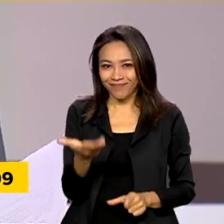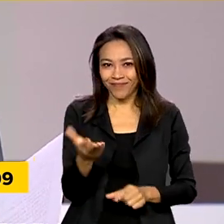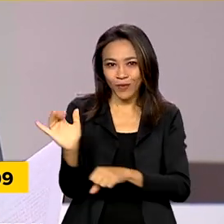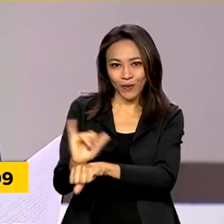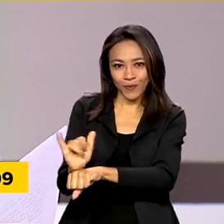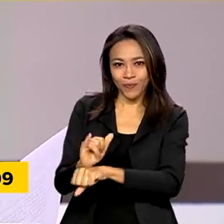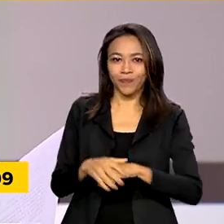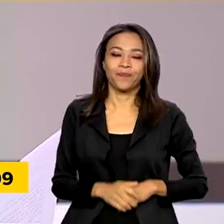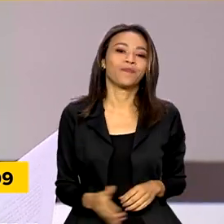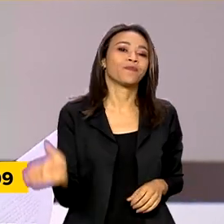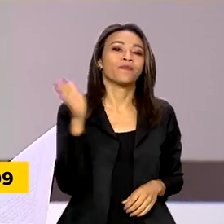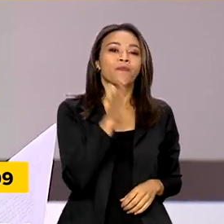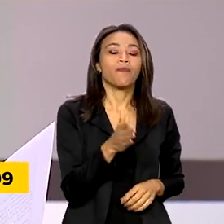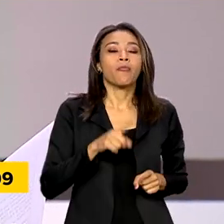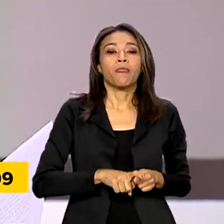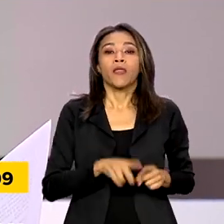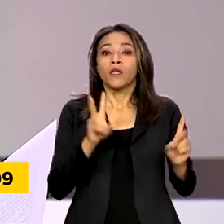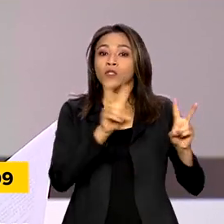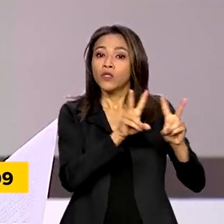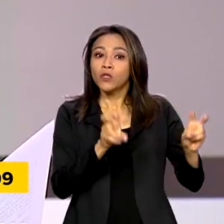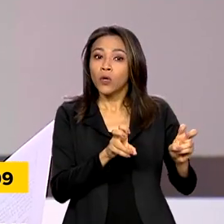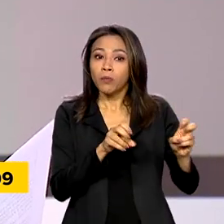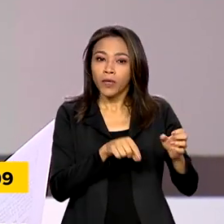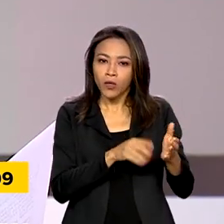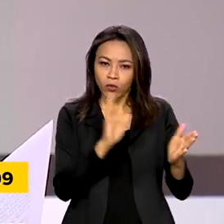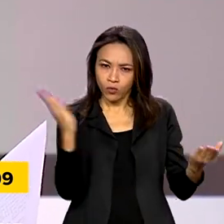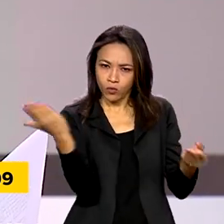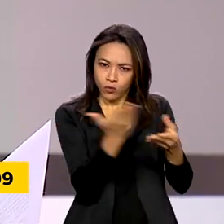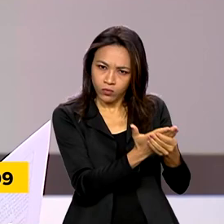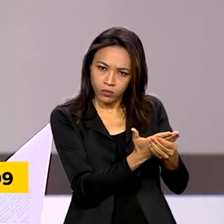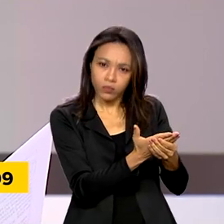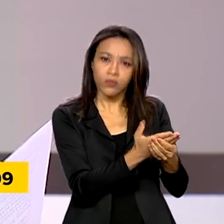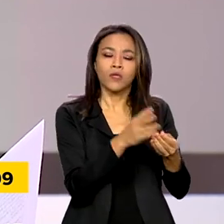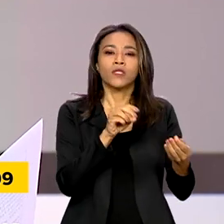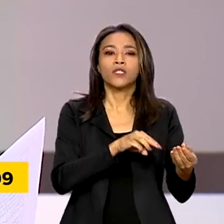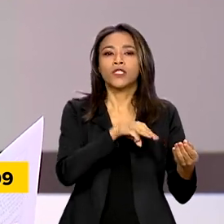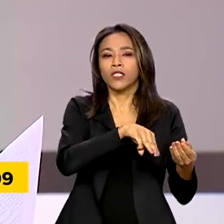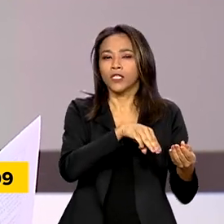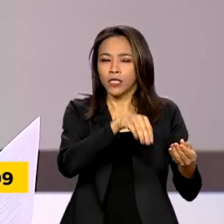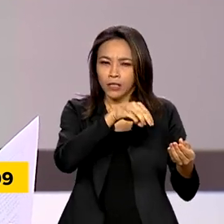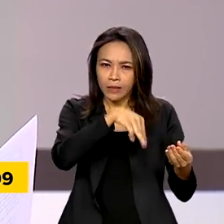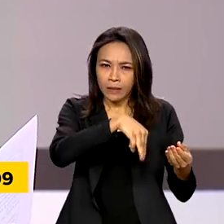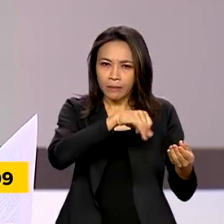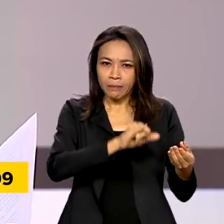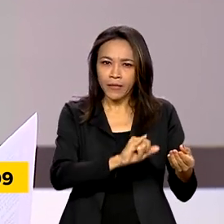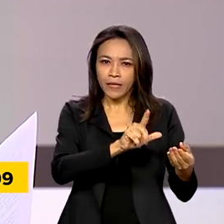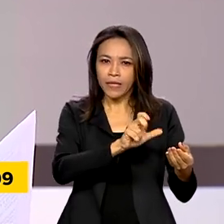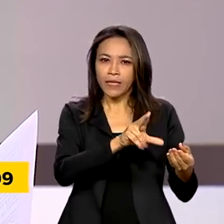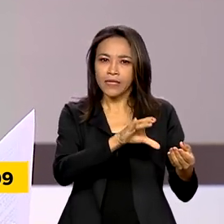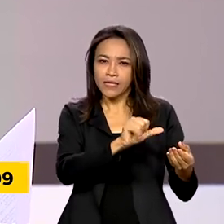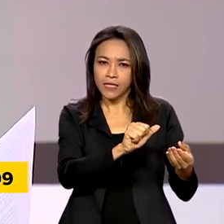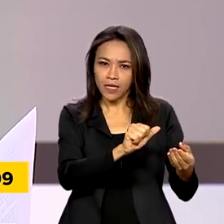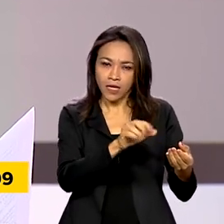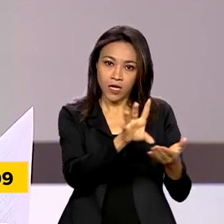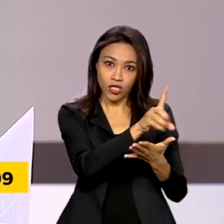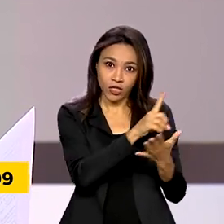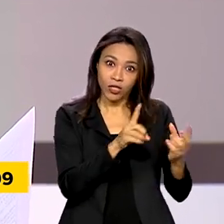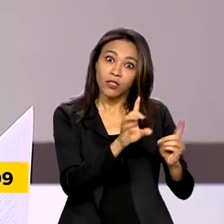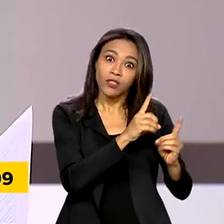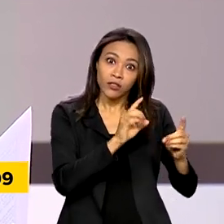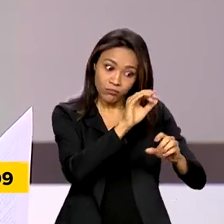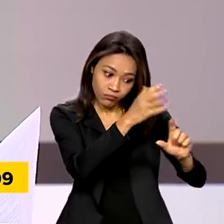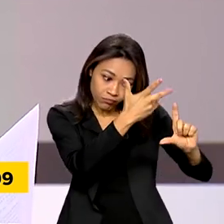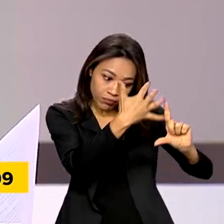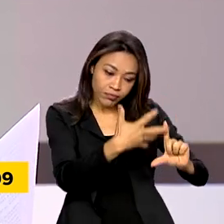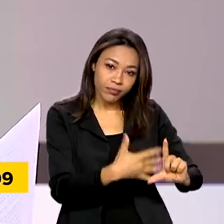o inquérito das milícias digitais em curso no Supremo Tribunal Federal ganhou um novo capítulo ontem com a operação